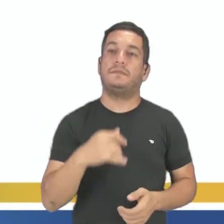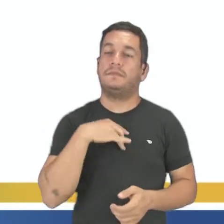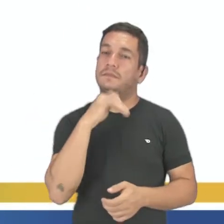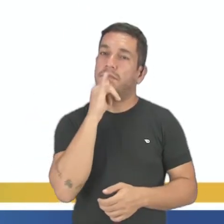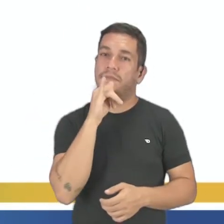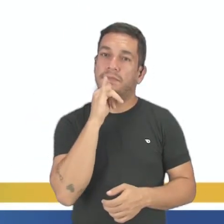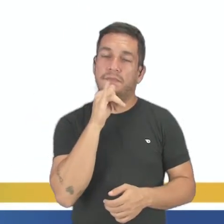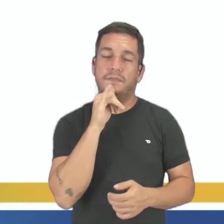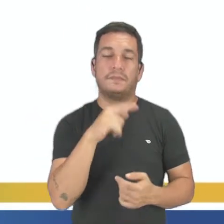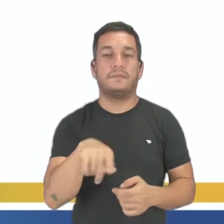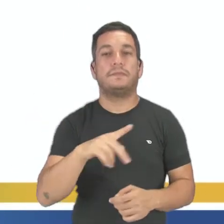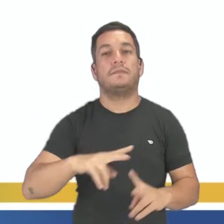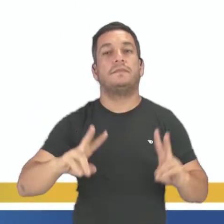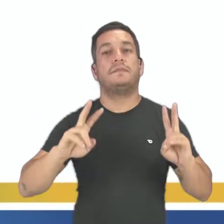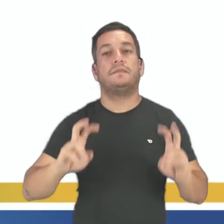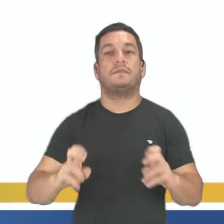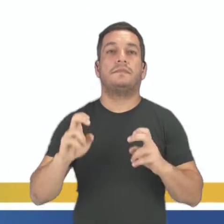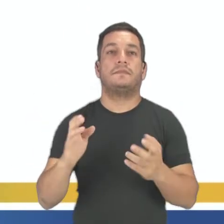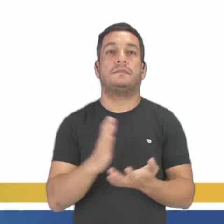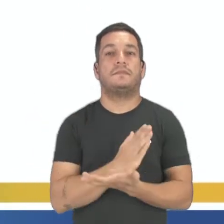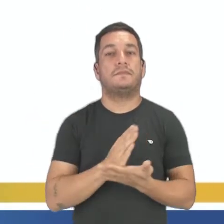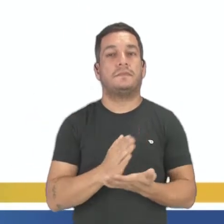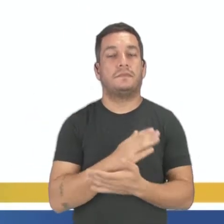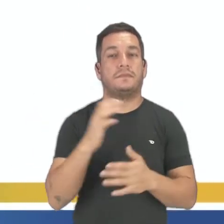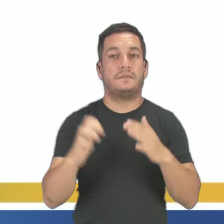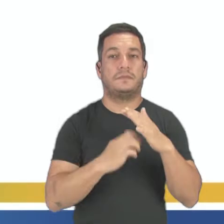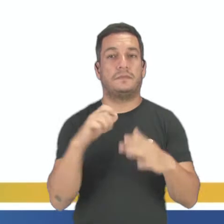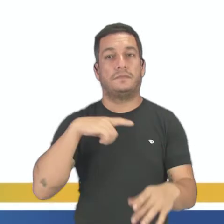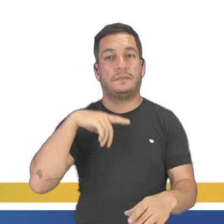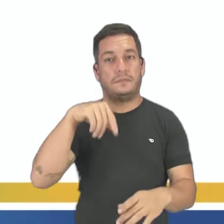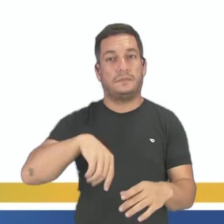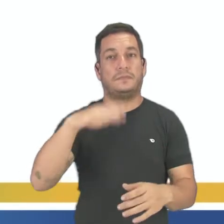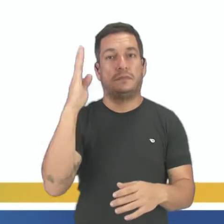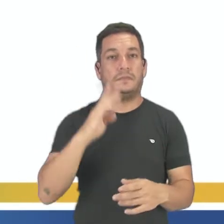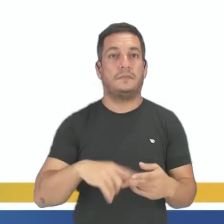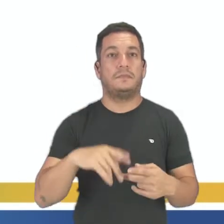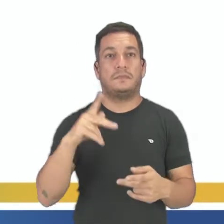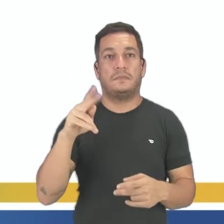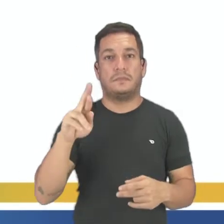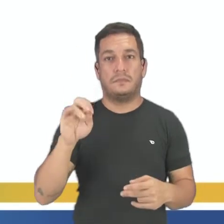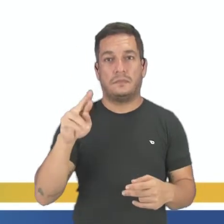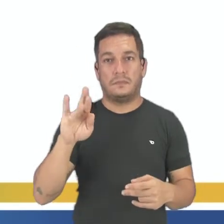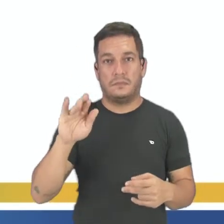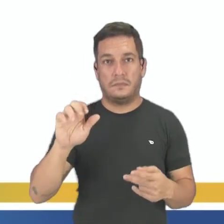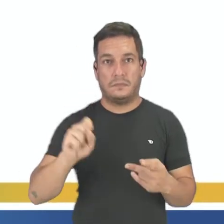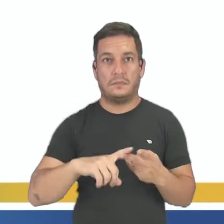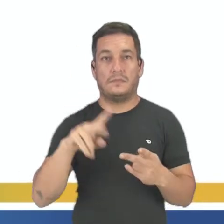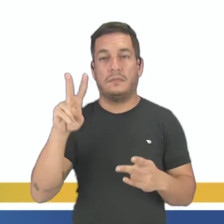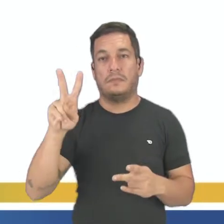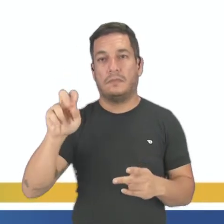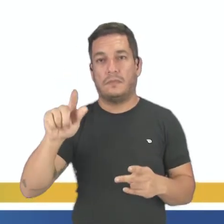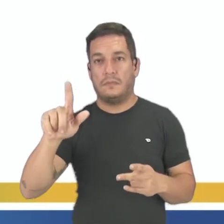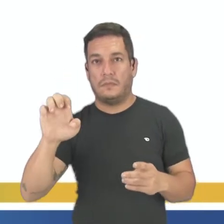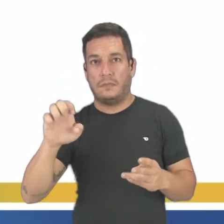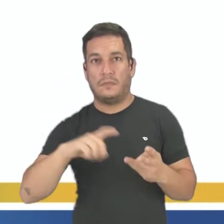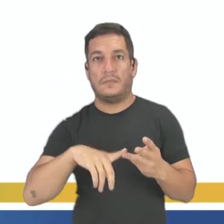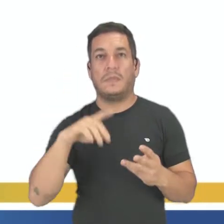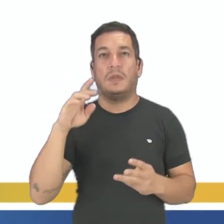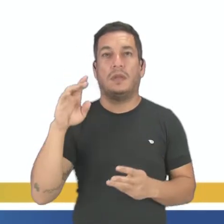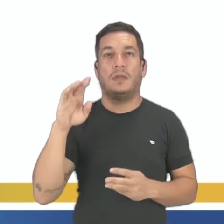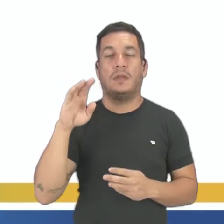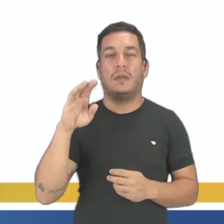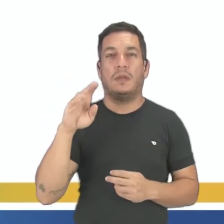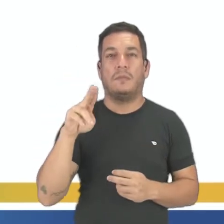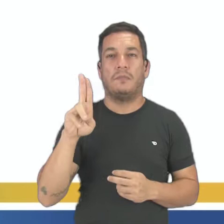para vocês de algumas empresas que nós temos dentro do Brasil: a Petrobras, a Vale, a Bug Alimentos, que é aquela